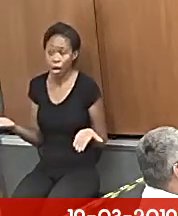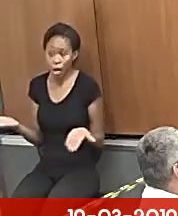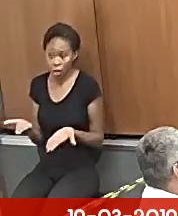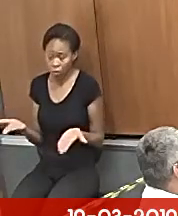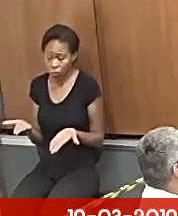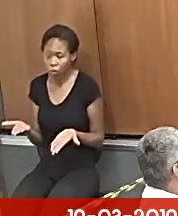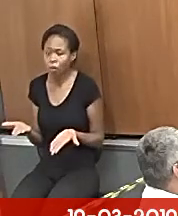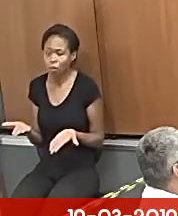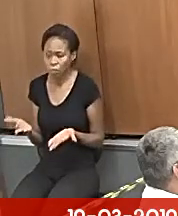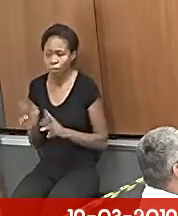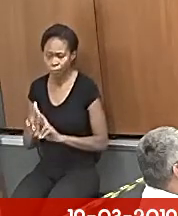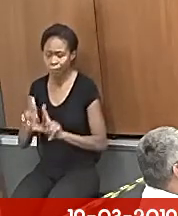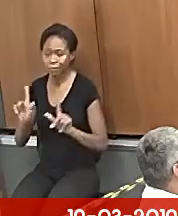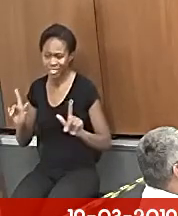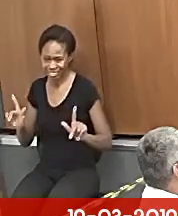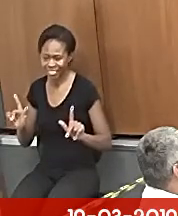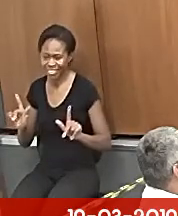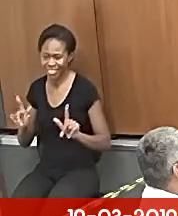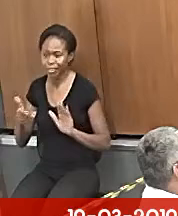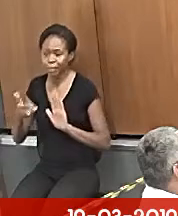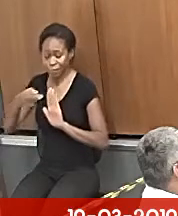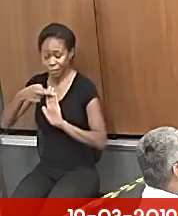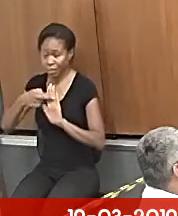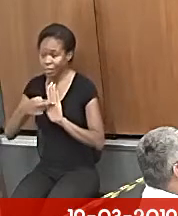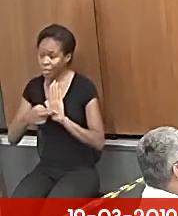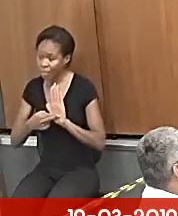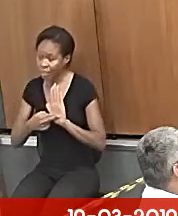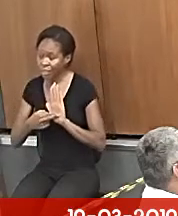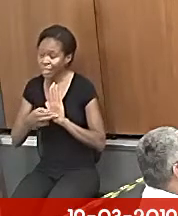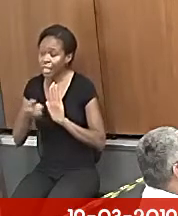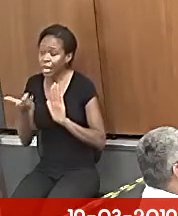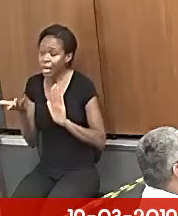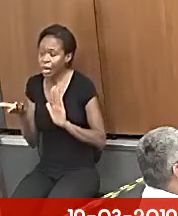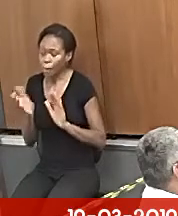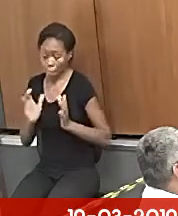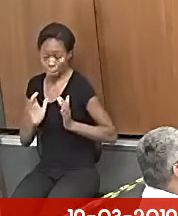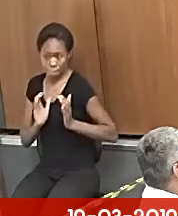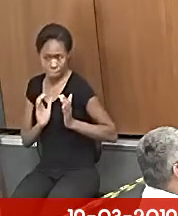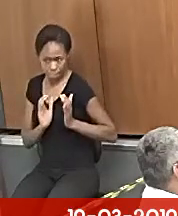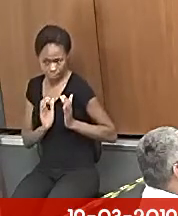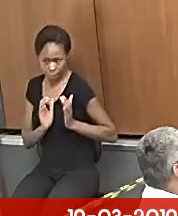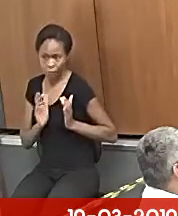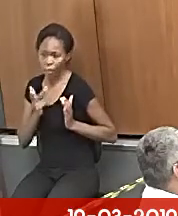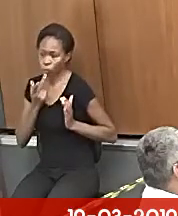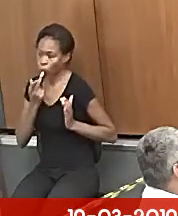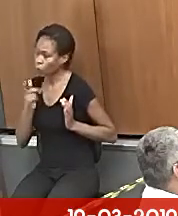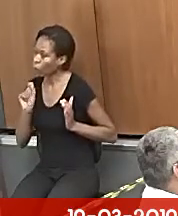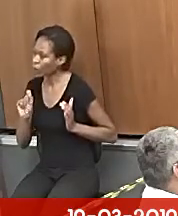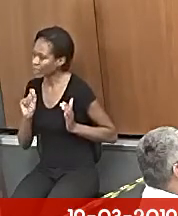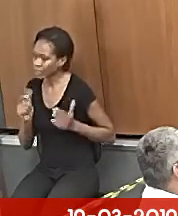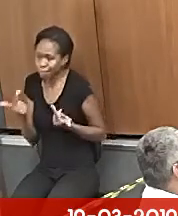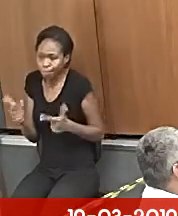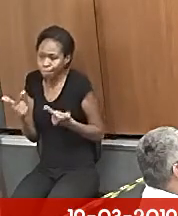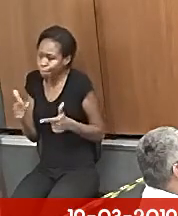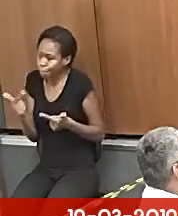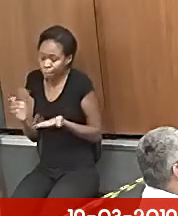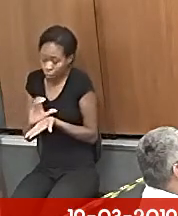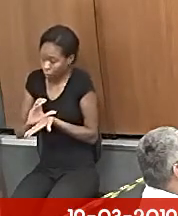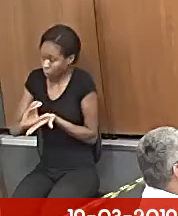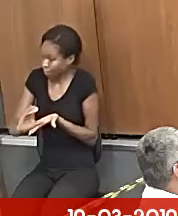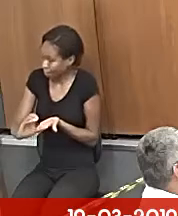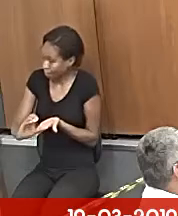nunca se vota um requerimento aqui se nós no calor da discussão a pai disse que não está tendo o retorno do governo o